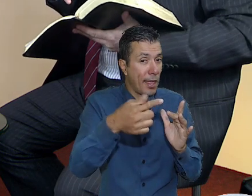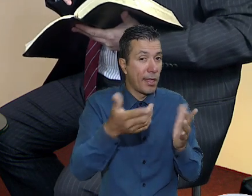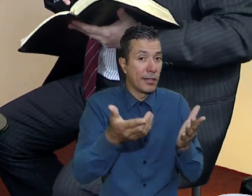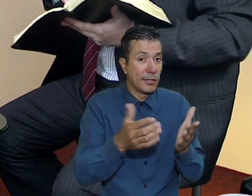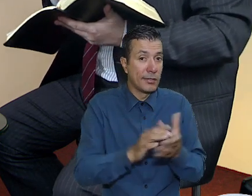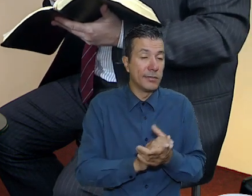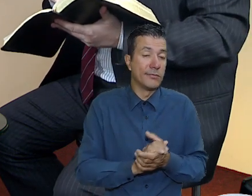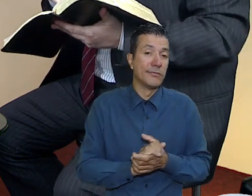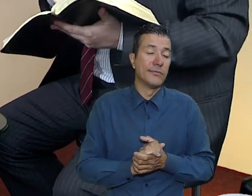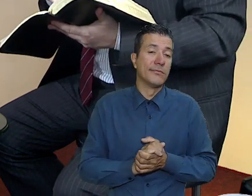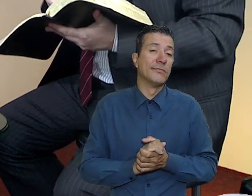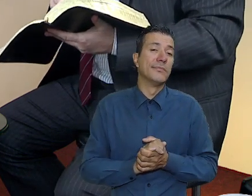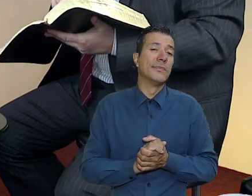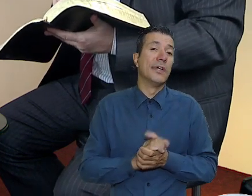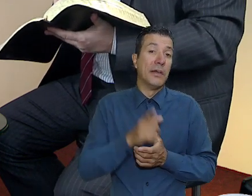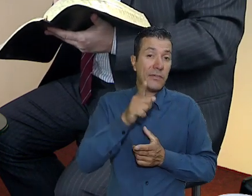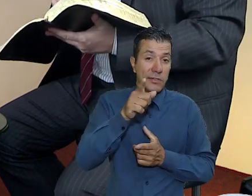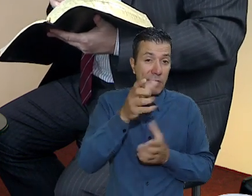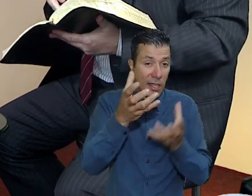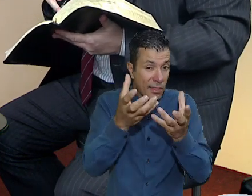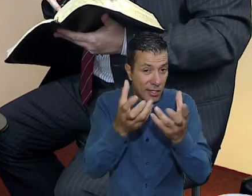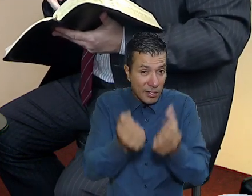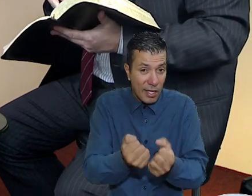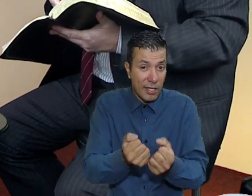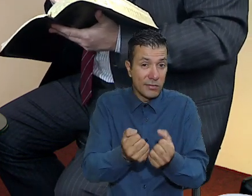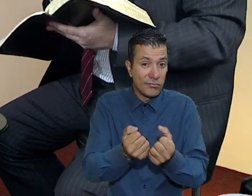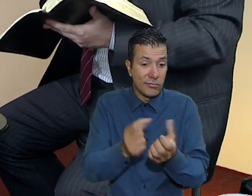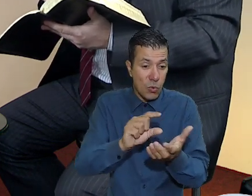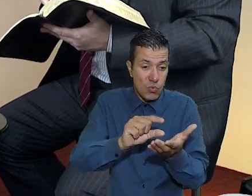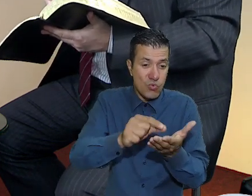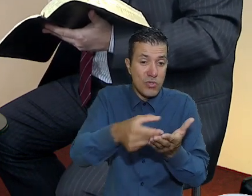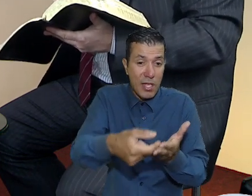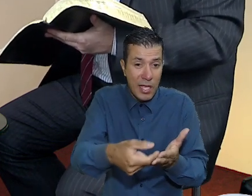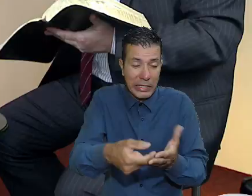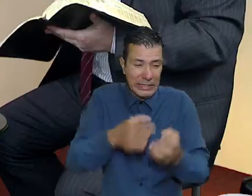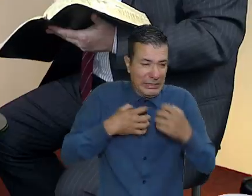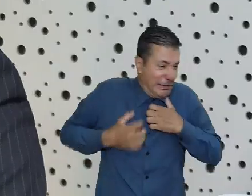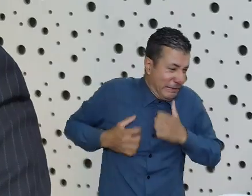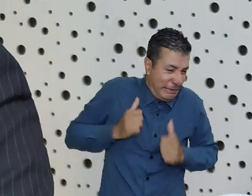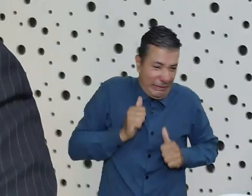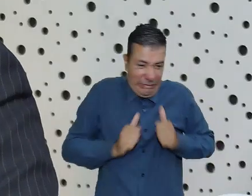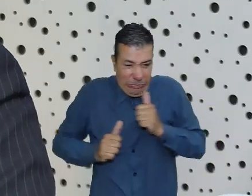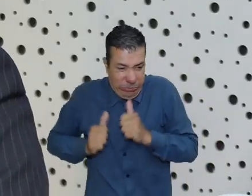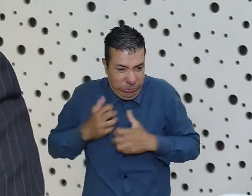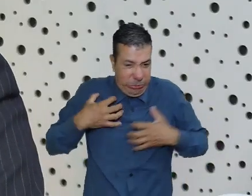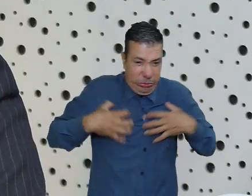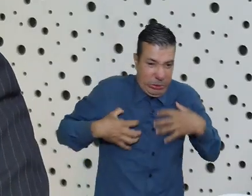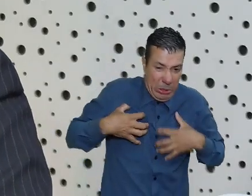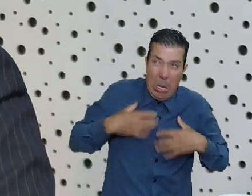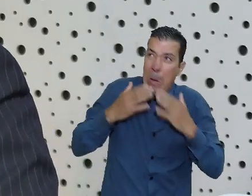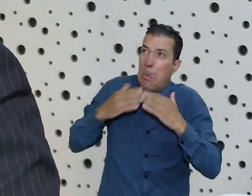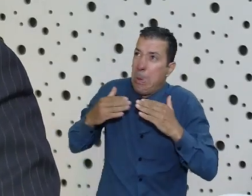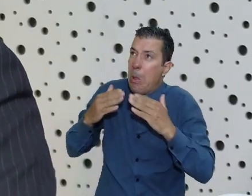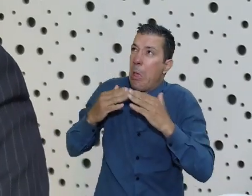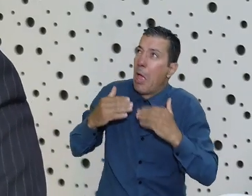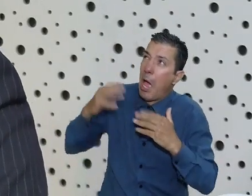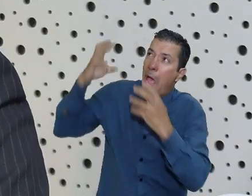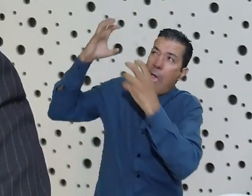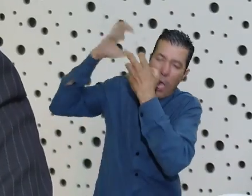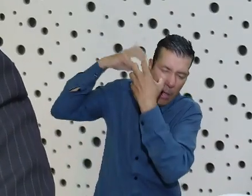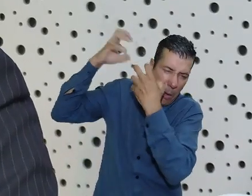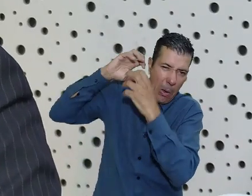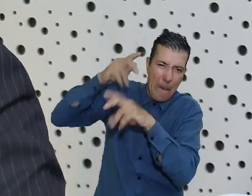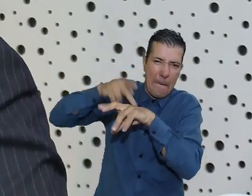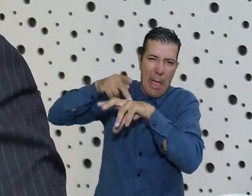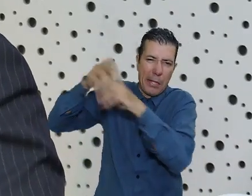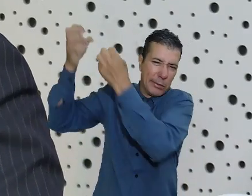foi aqueles que não aceitaram o selo de Deus, enquanto eles estão desesperados, pedindo para que as rochas caem sobre a